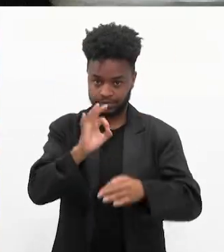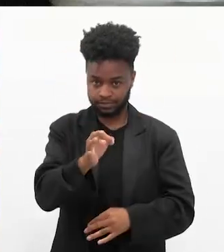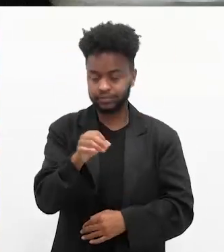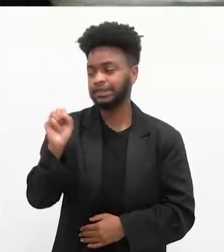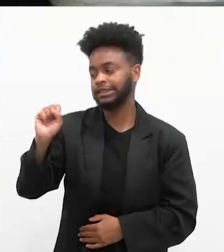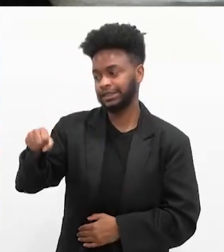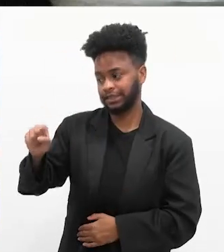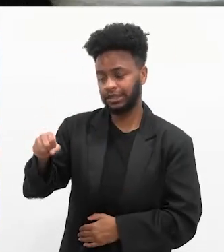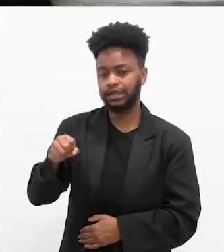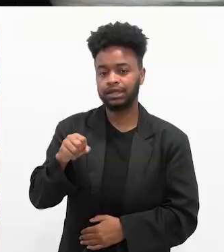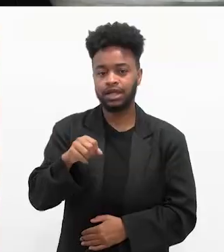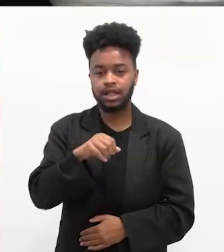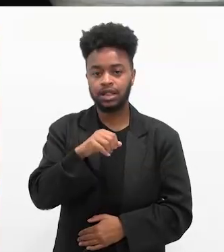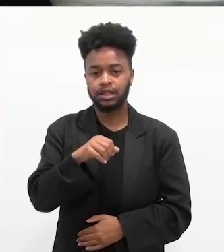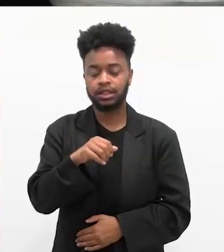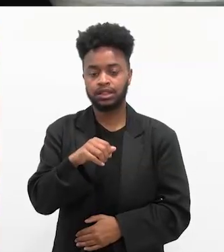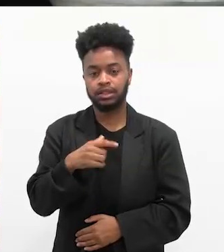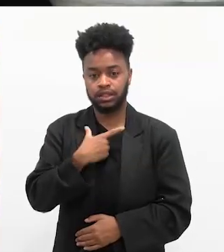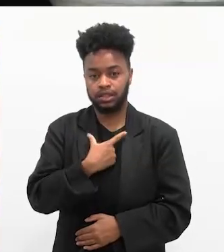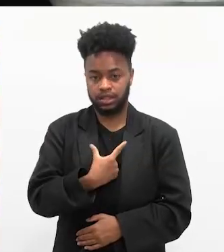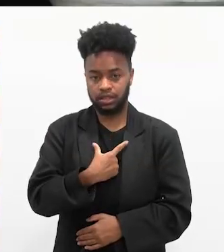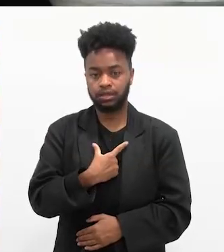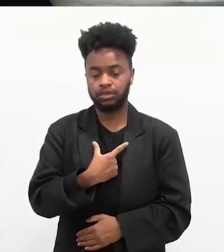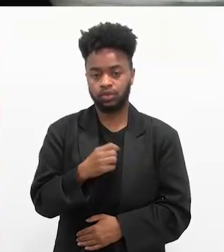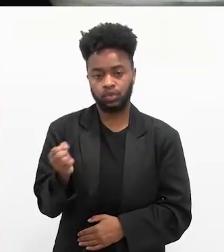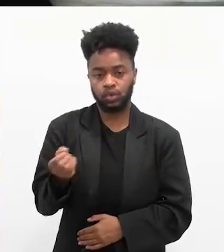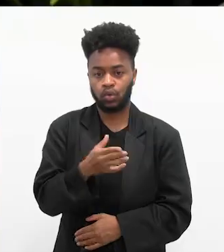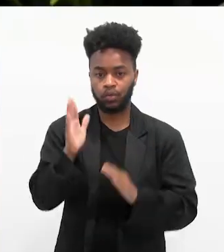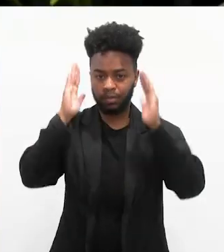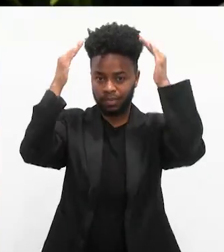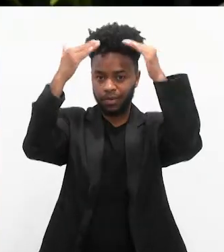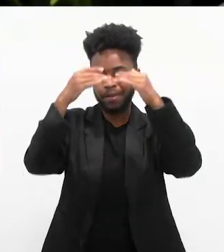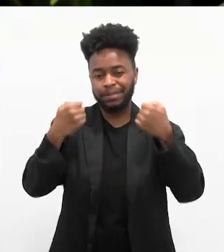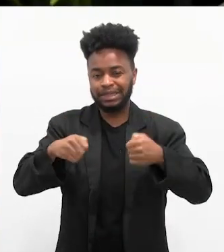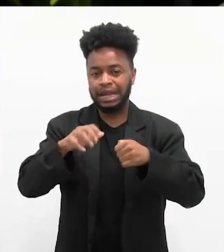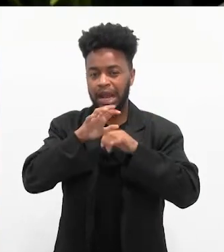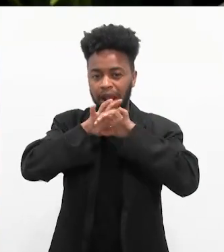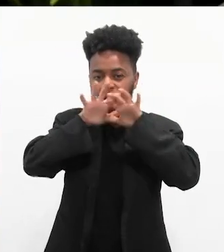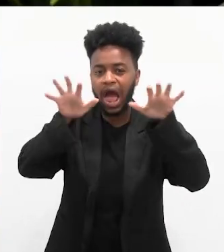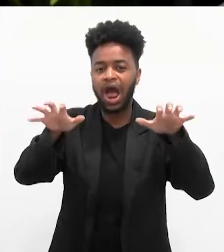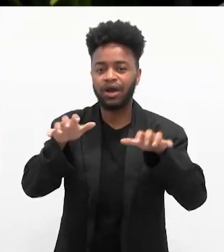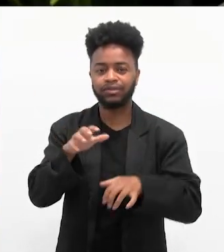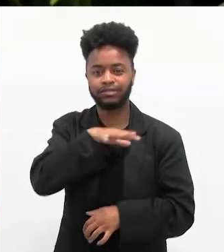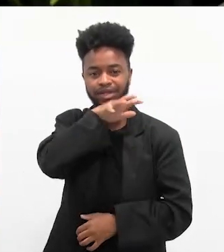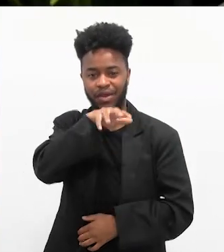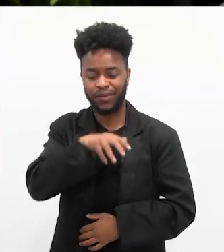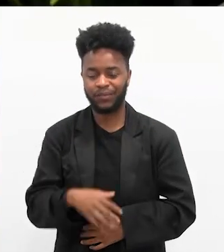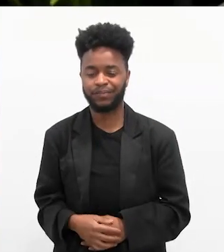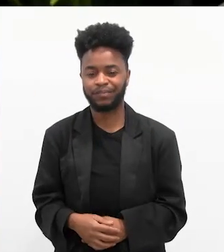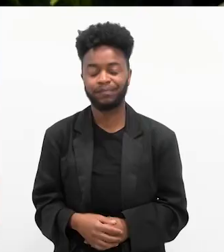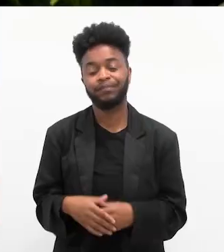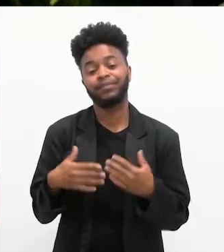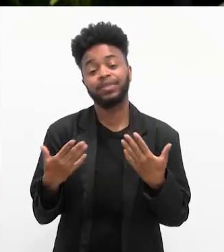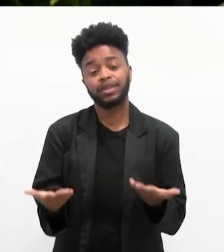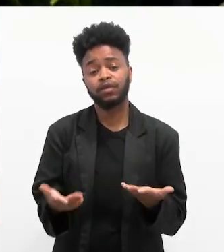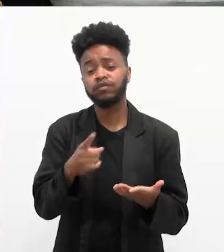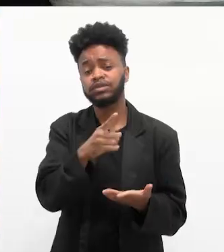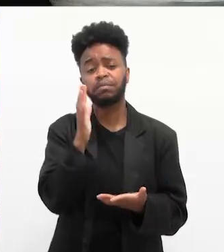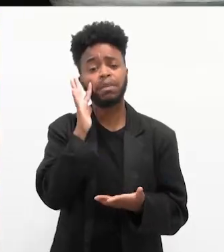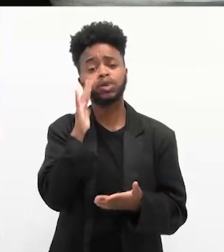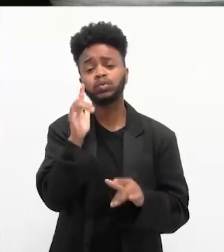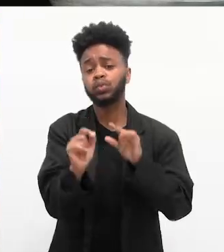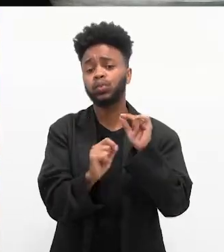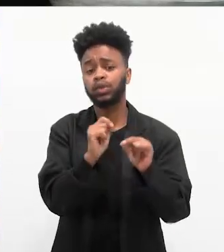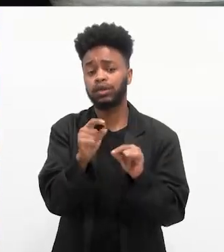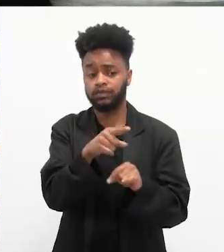novo papado. Sim. Não é isso? Sim. Leão XIV. Leão XIV. Que ruge é o leão. E